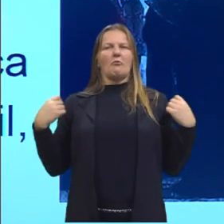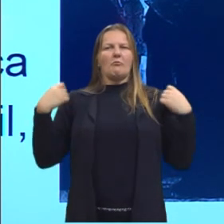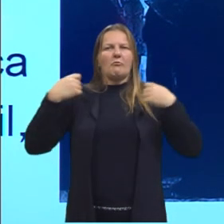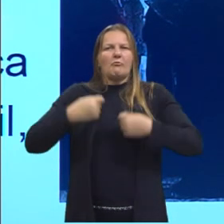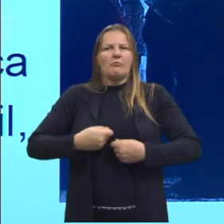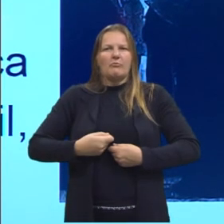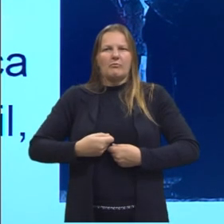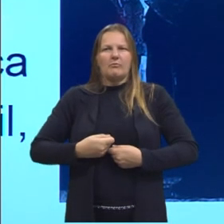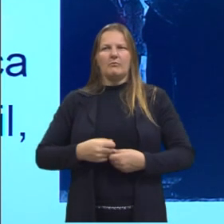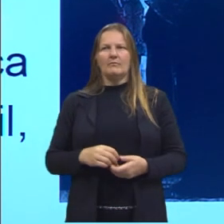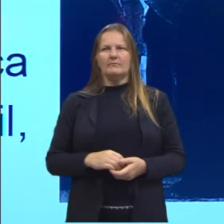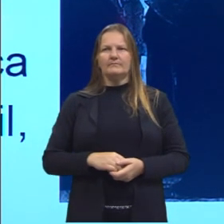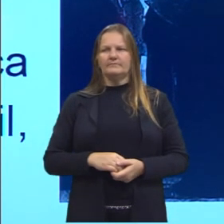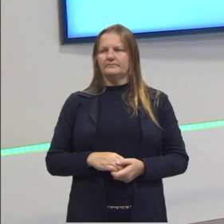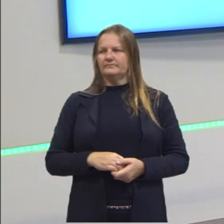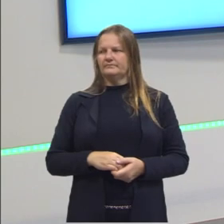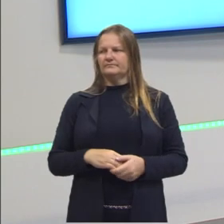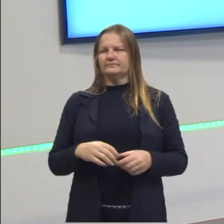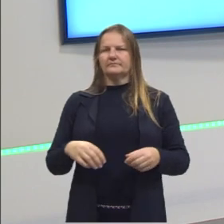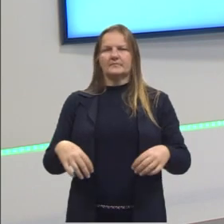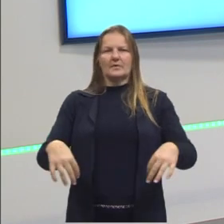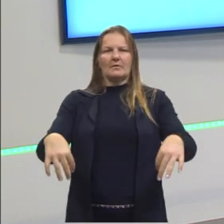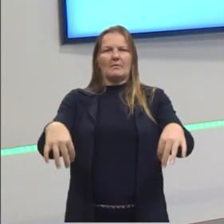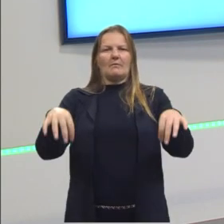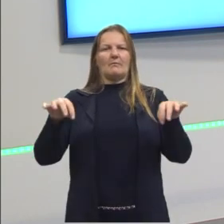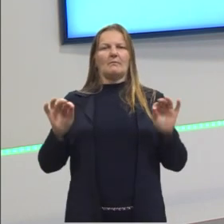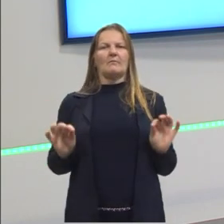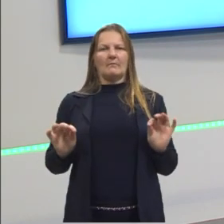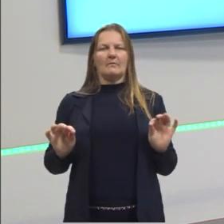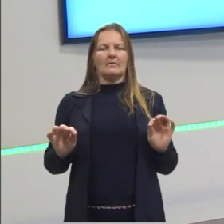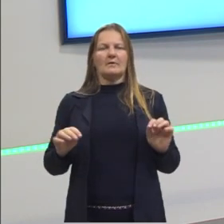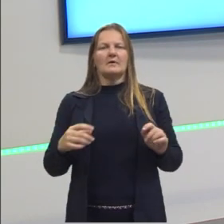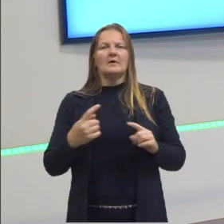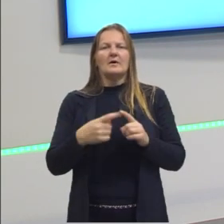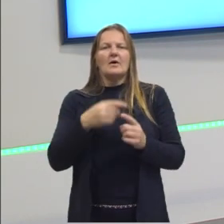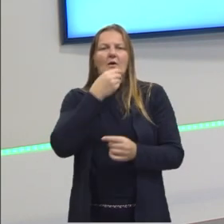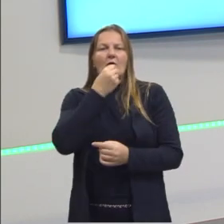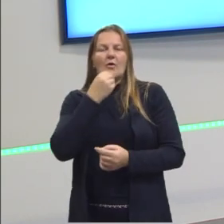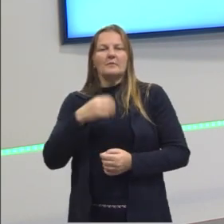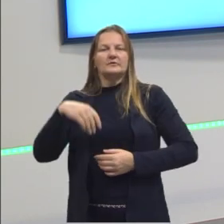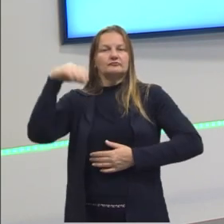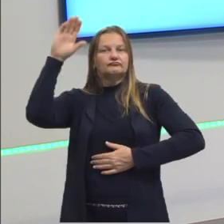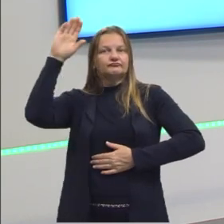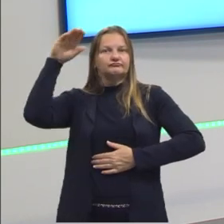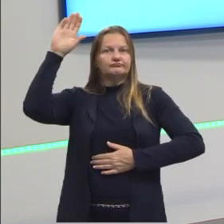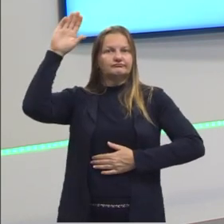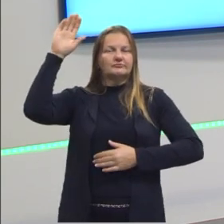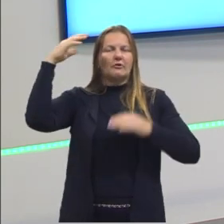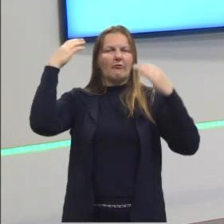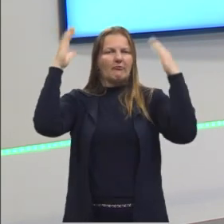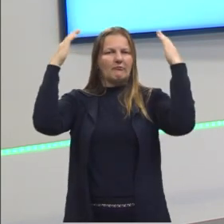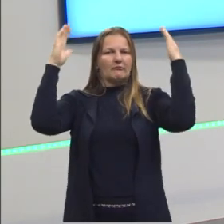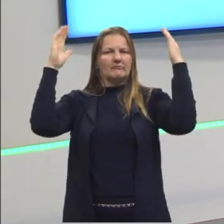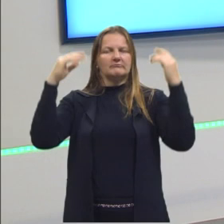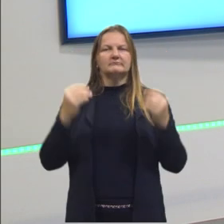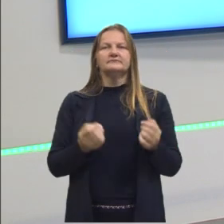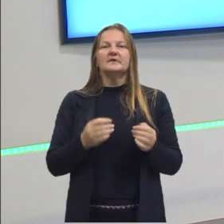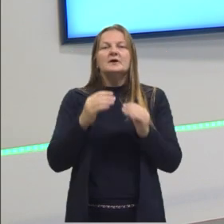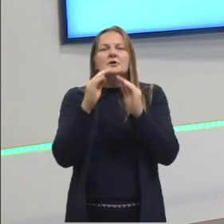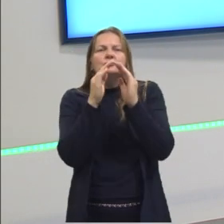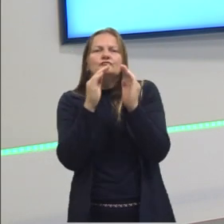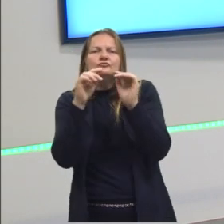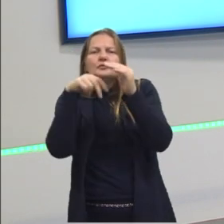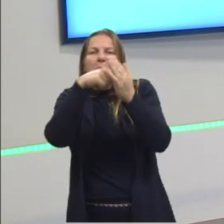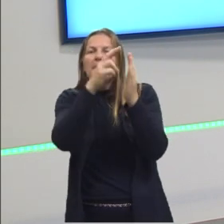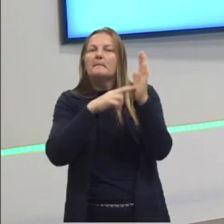sendo aclamado por vários outros homens em alguns levantando a mão aqui no cantinho da pintura